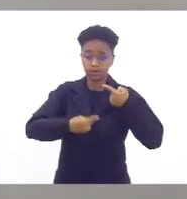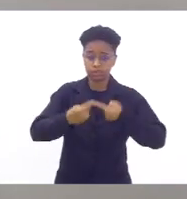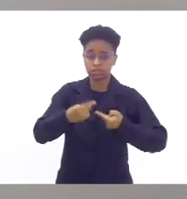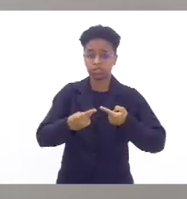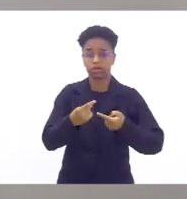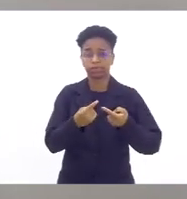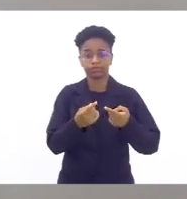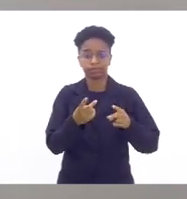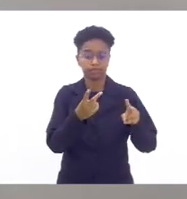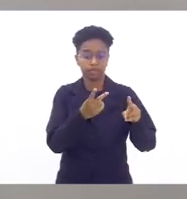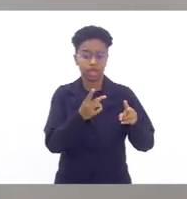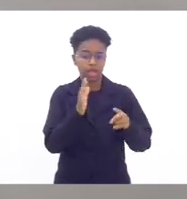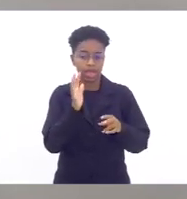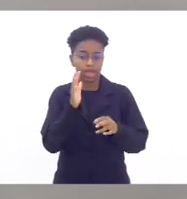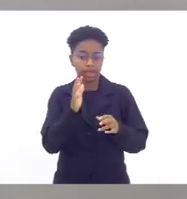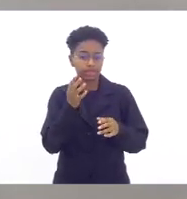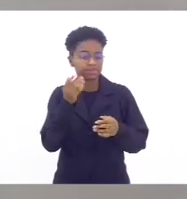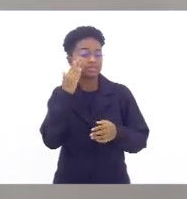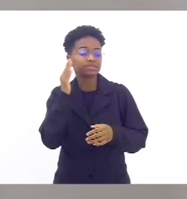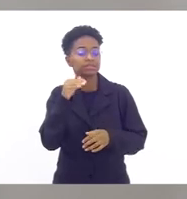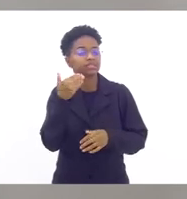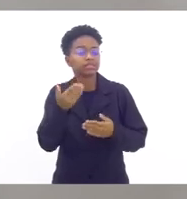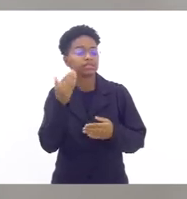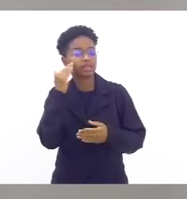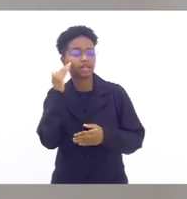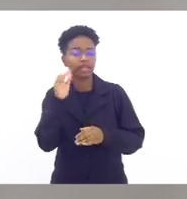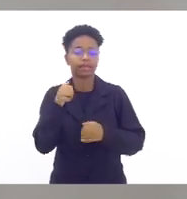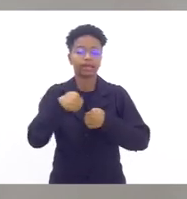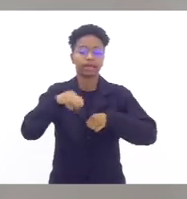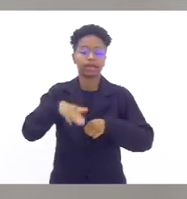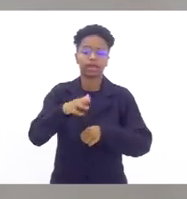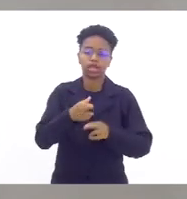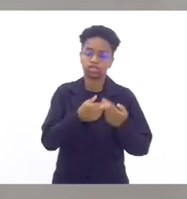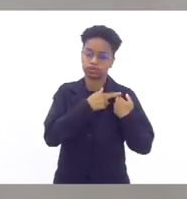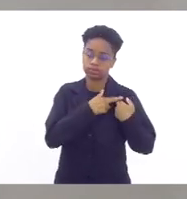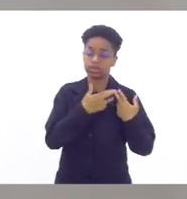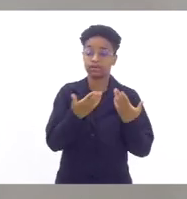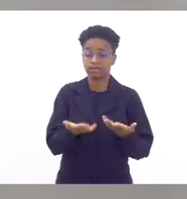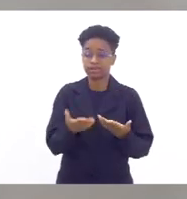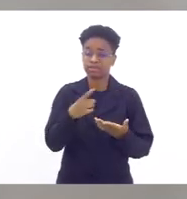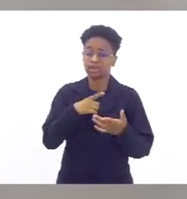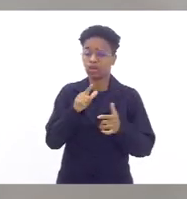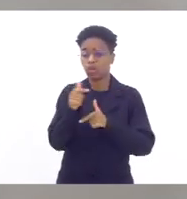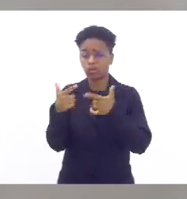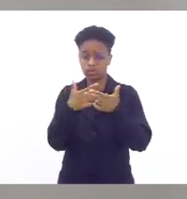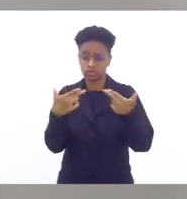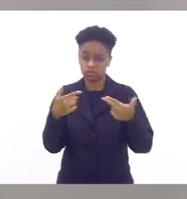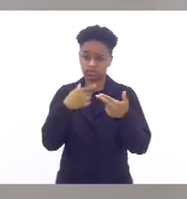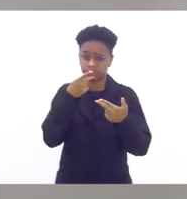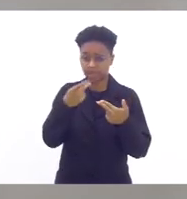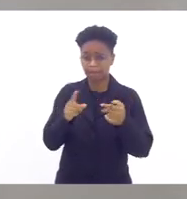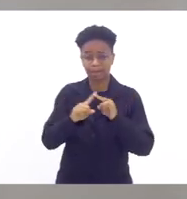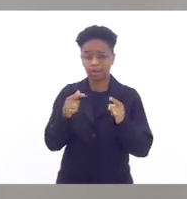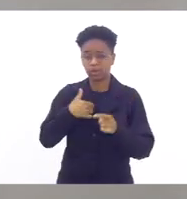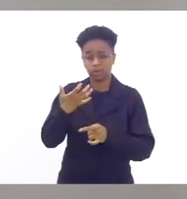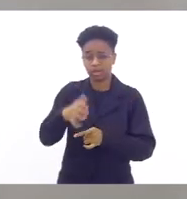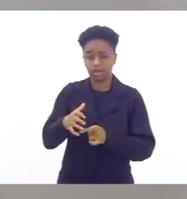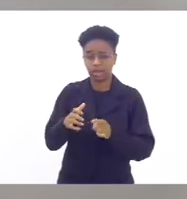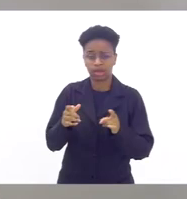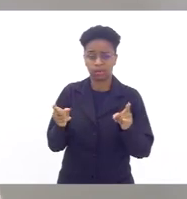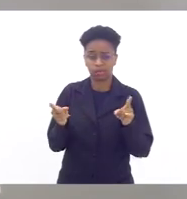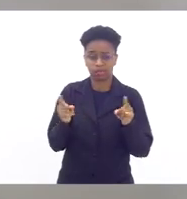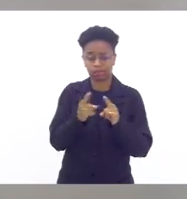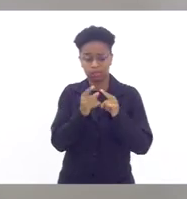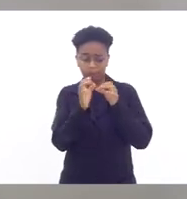favelas continuem sempre sendo colocadas nesse lugar enfim tem tinha mais algumas outras coisas mas também não quero atropelar o processo